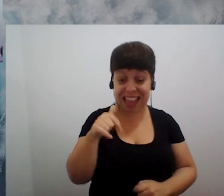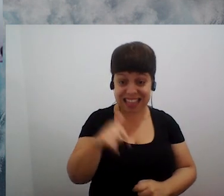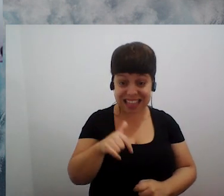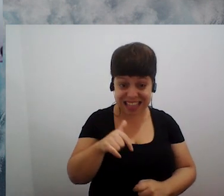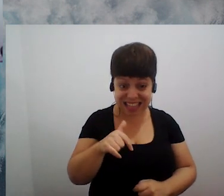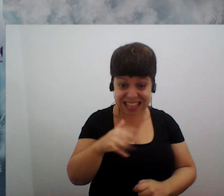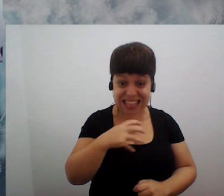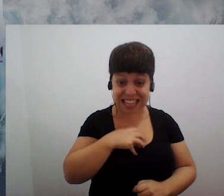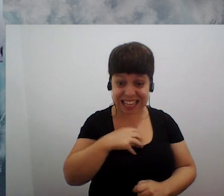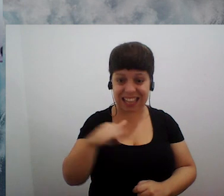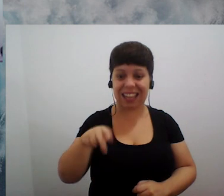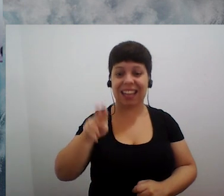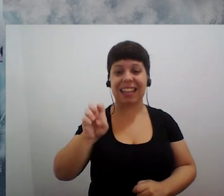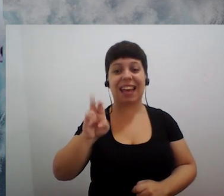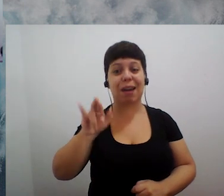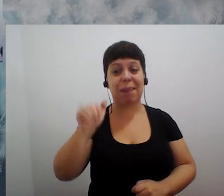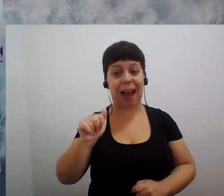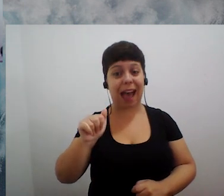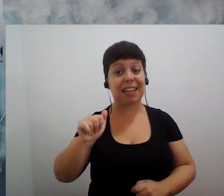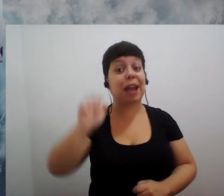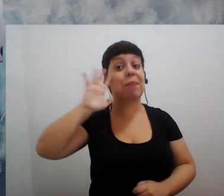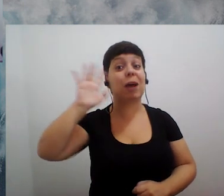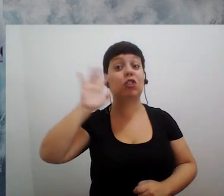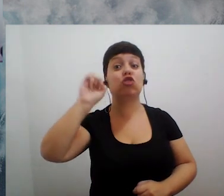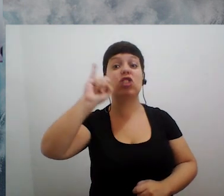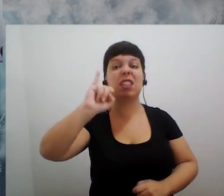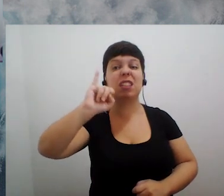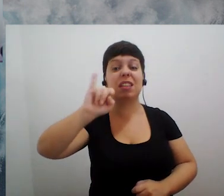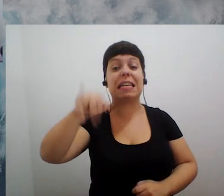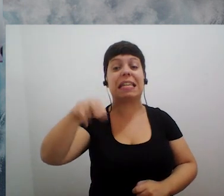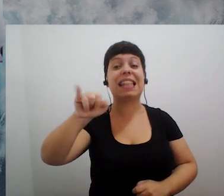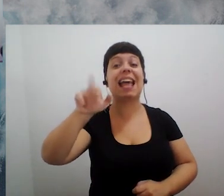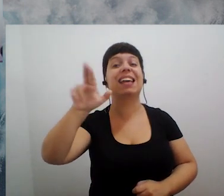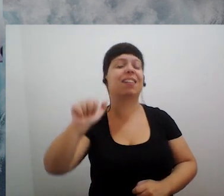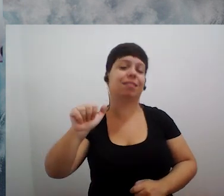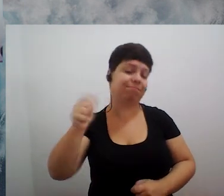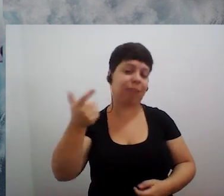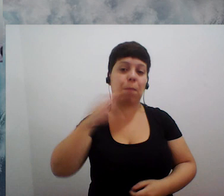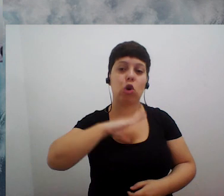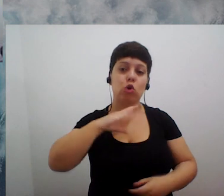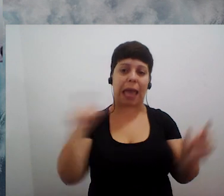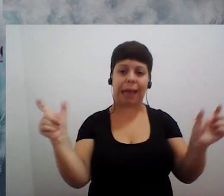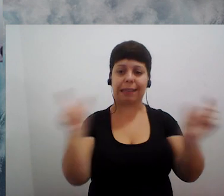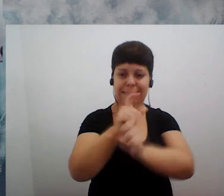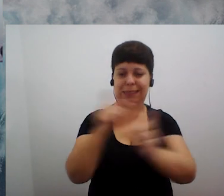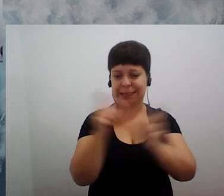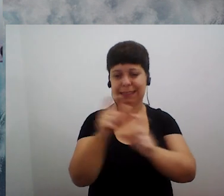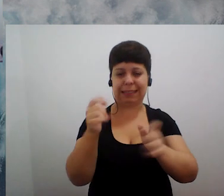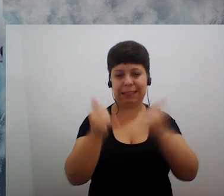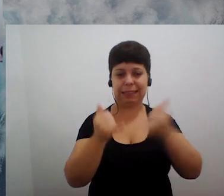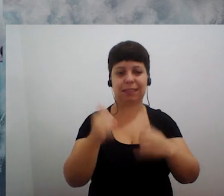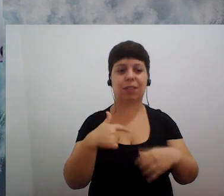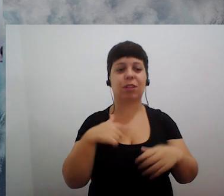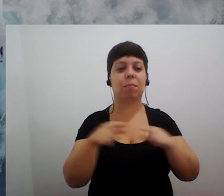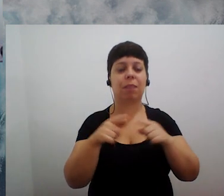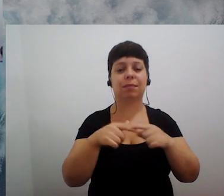assim, imagina ela inteira. E saudar mais uma vez toda a galera da Coab 2, que me